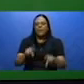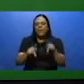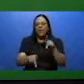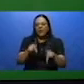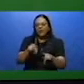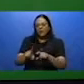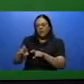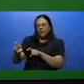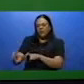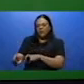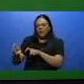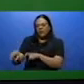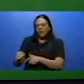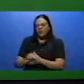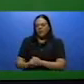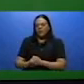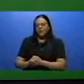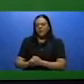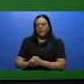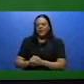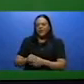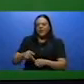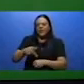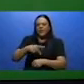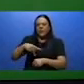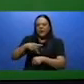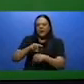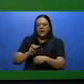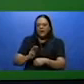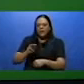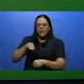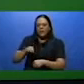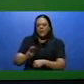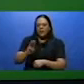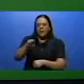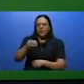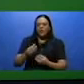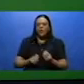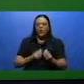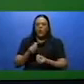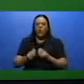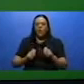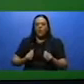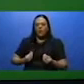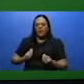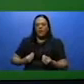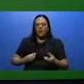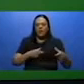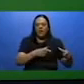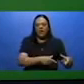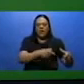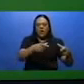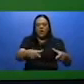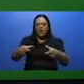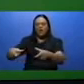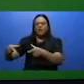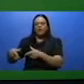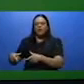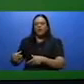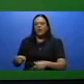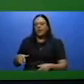e criadores de animal da Mesopotâmia organizavam-se em aldeias. Nesse espaço, eles